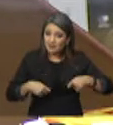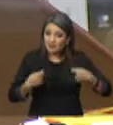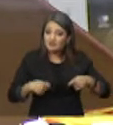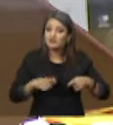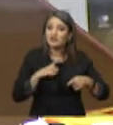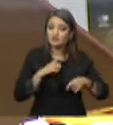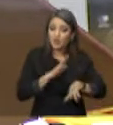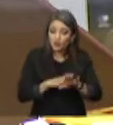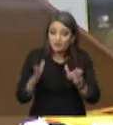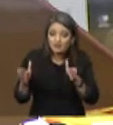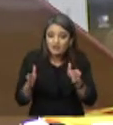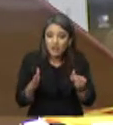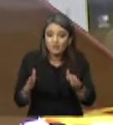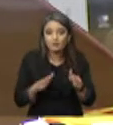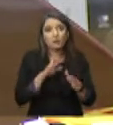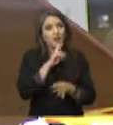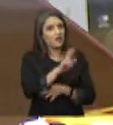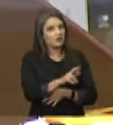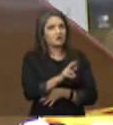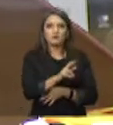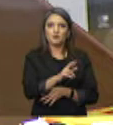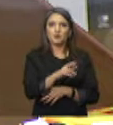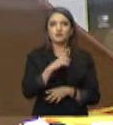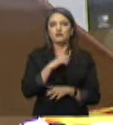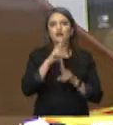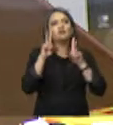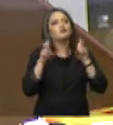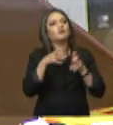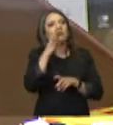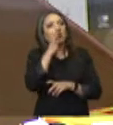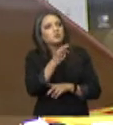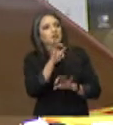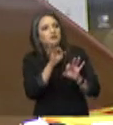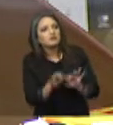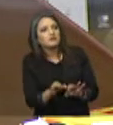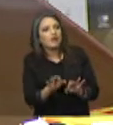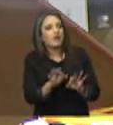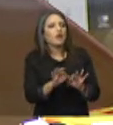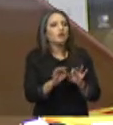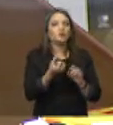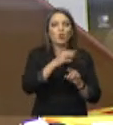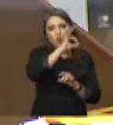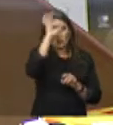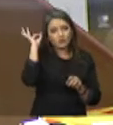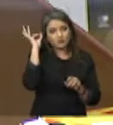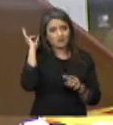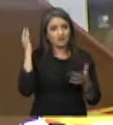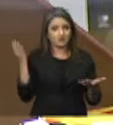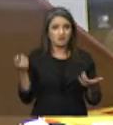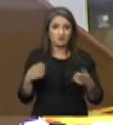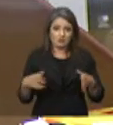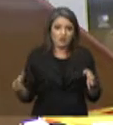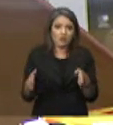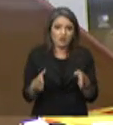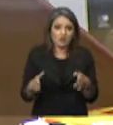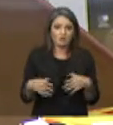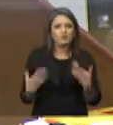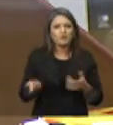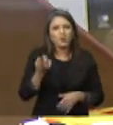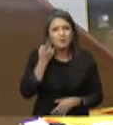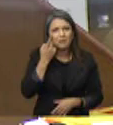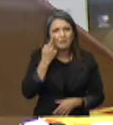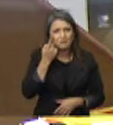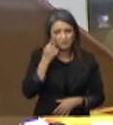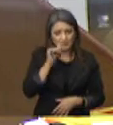haja um tempo para que a resposta estatal sobre a culpabilidade seja oferecida para que se tenha uma ideia do Absurdo